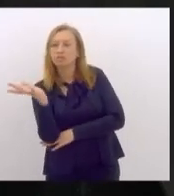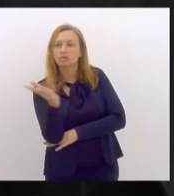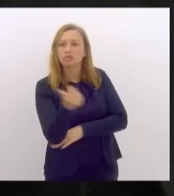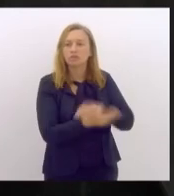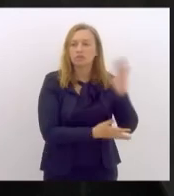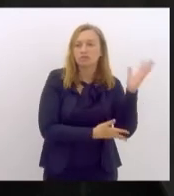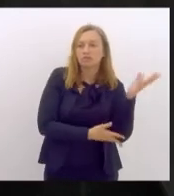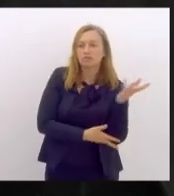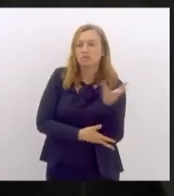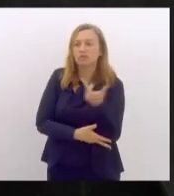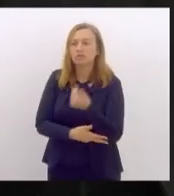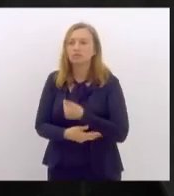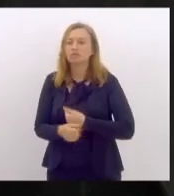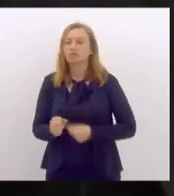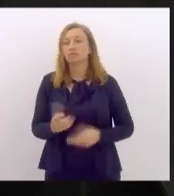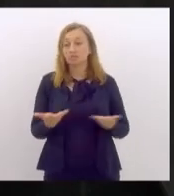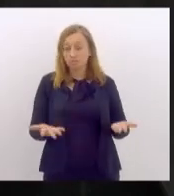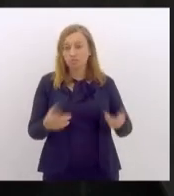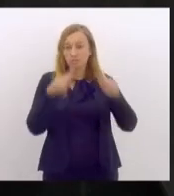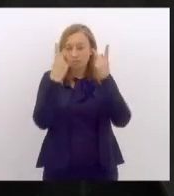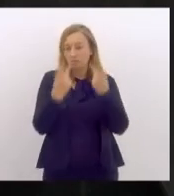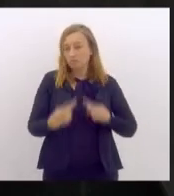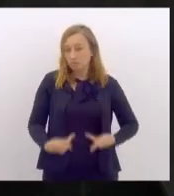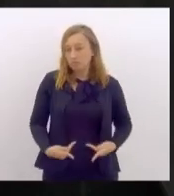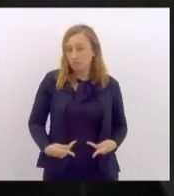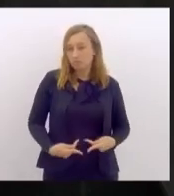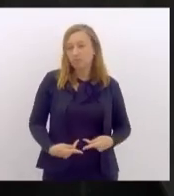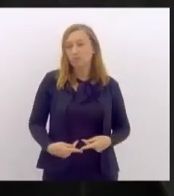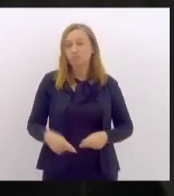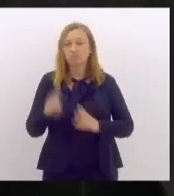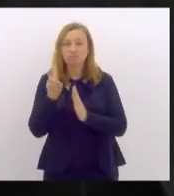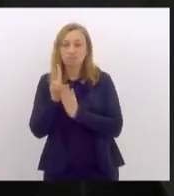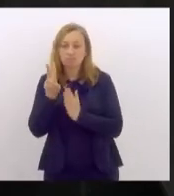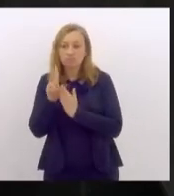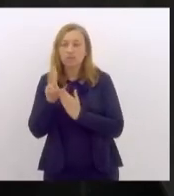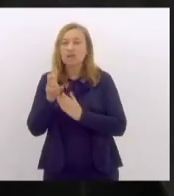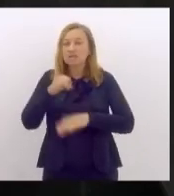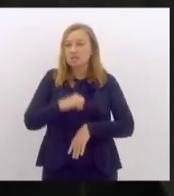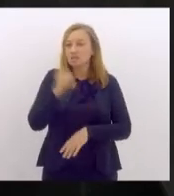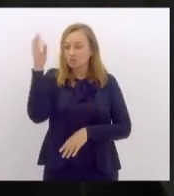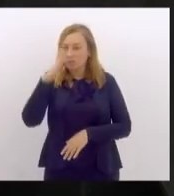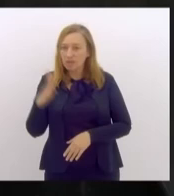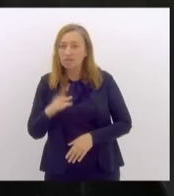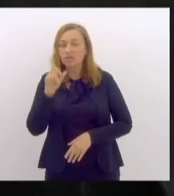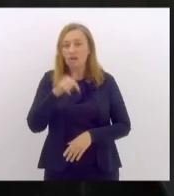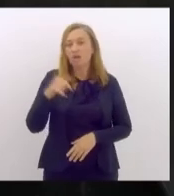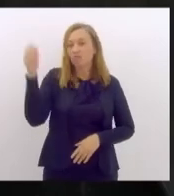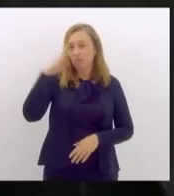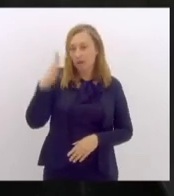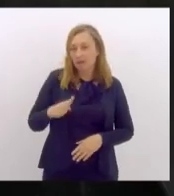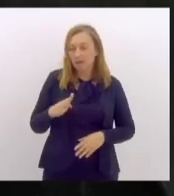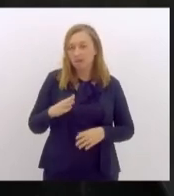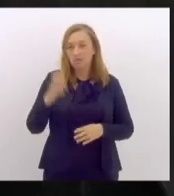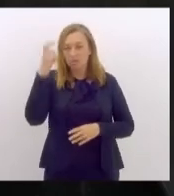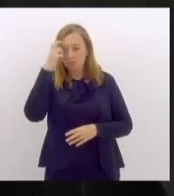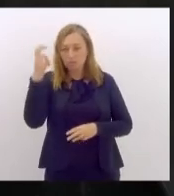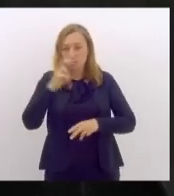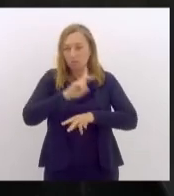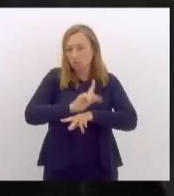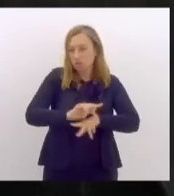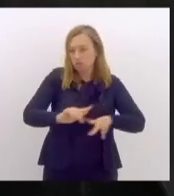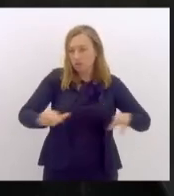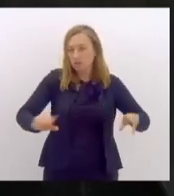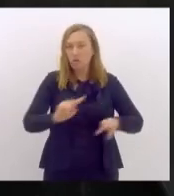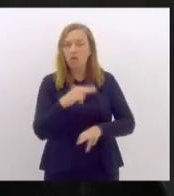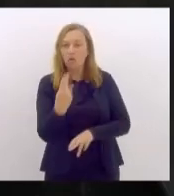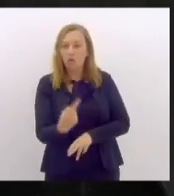essencialmente a humanidade de indígenas se o Brasil de fato é um país multicultural ou